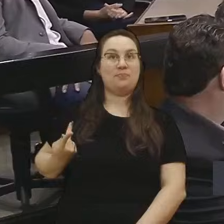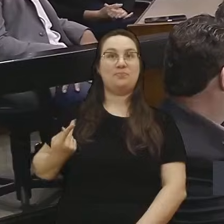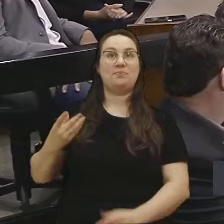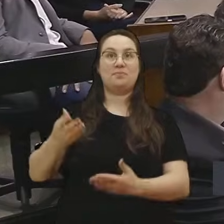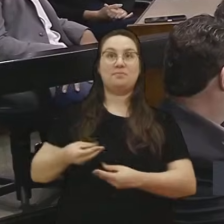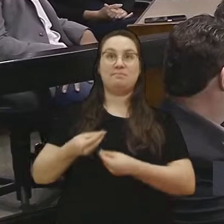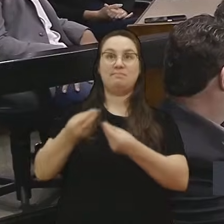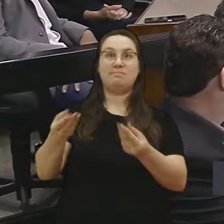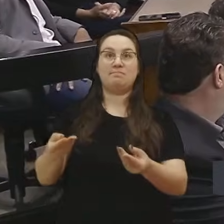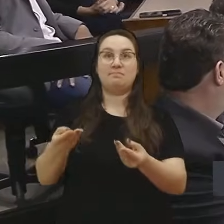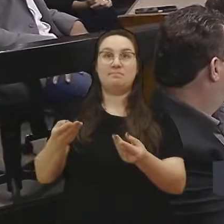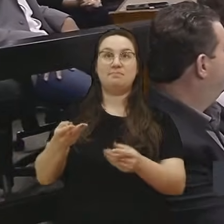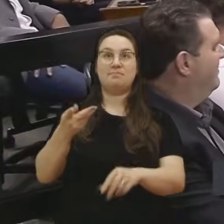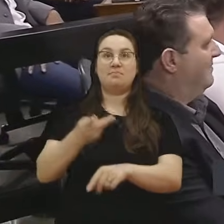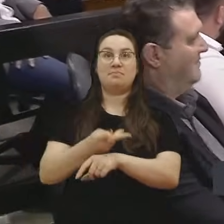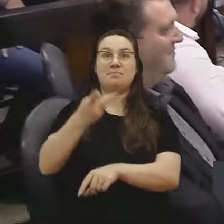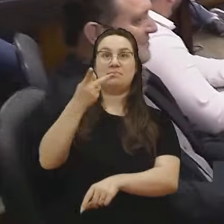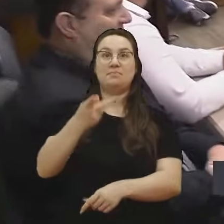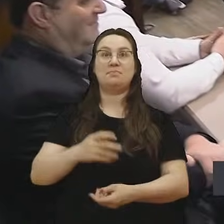da premiação.